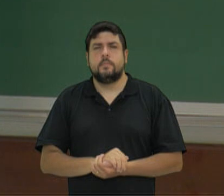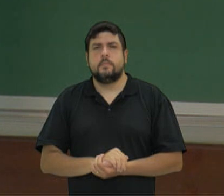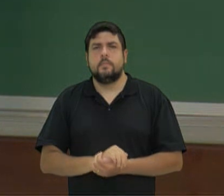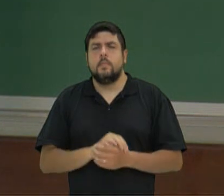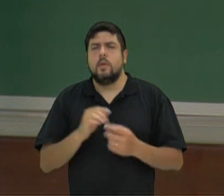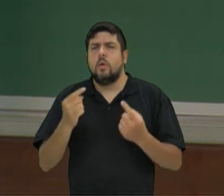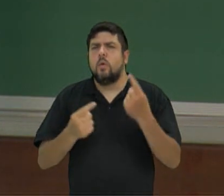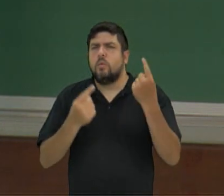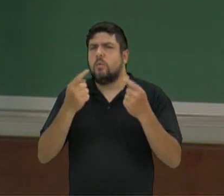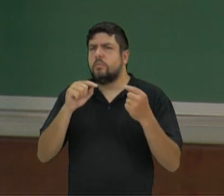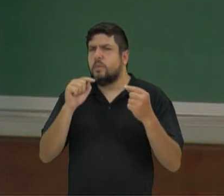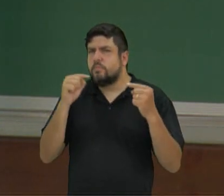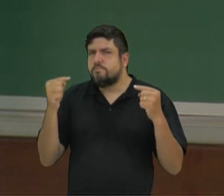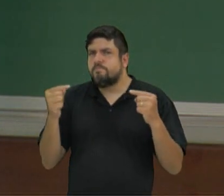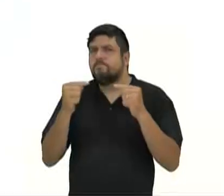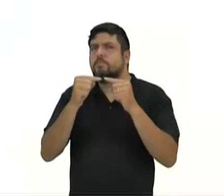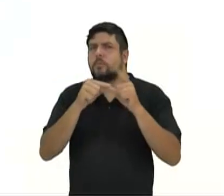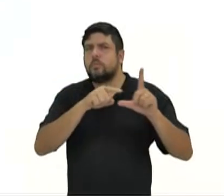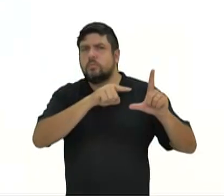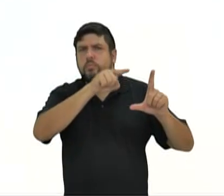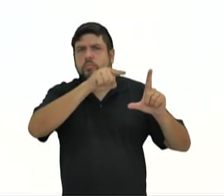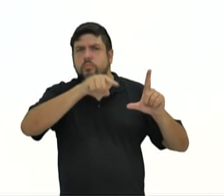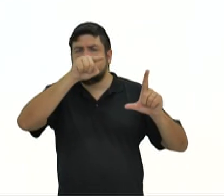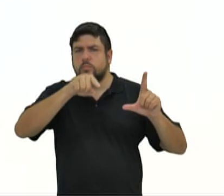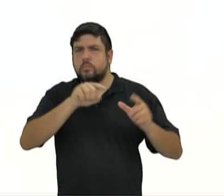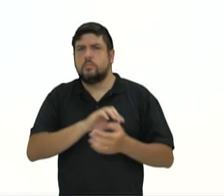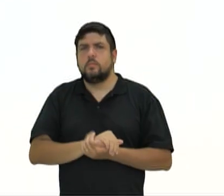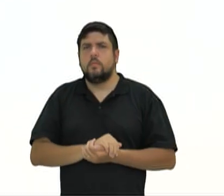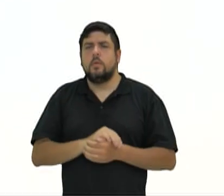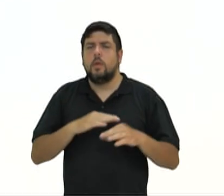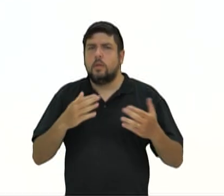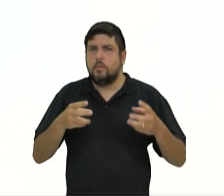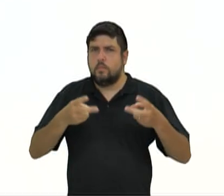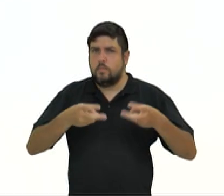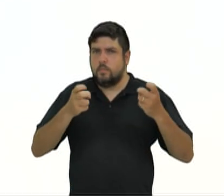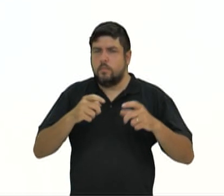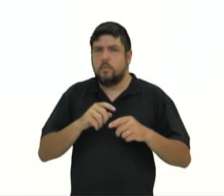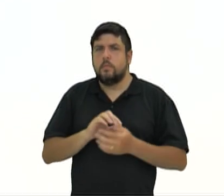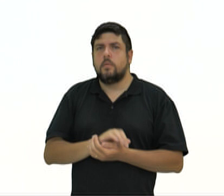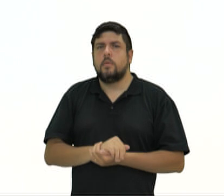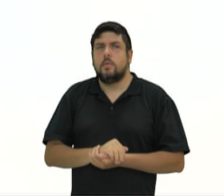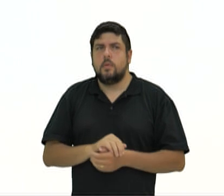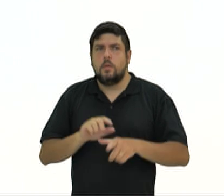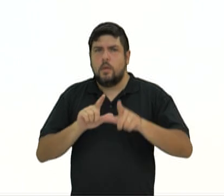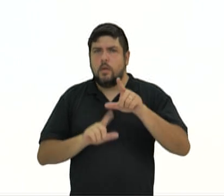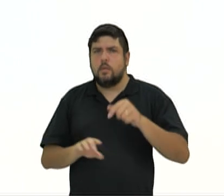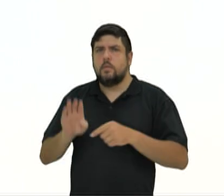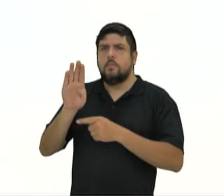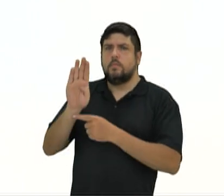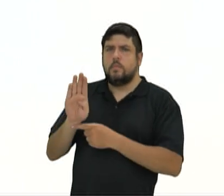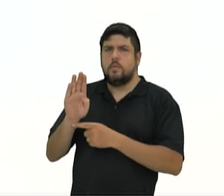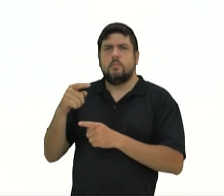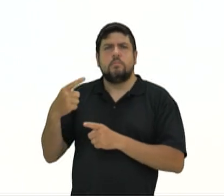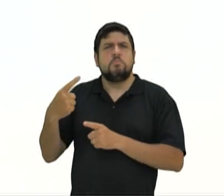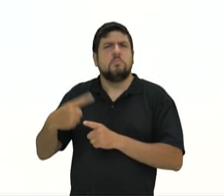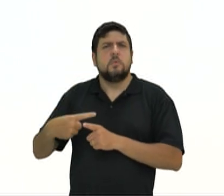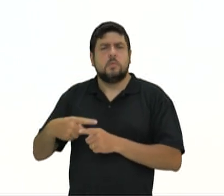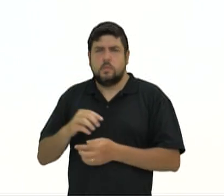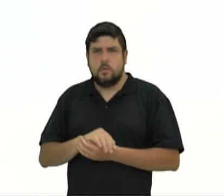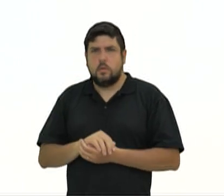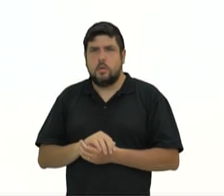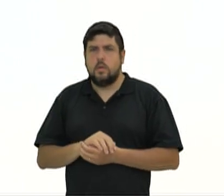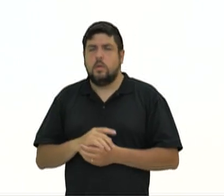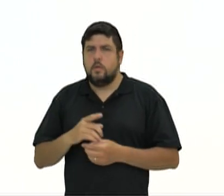foi a alternativa correta? Então, veja lá. A foi a letra B. Por quê? Eu pego